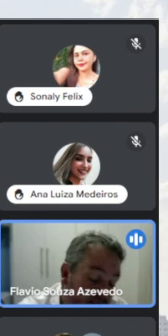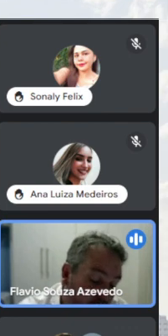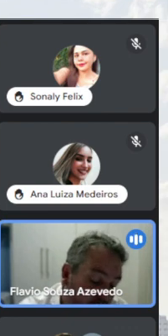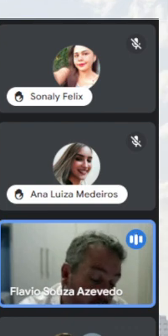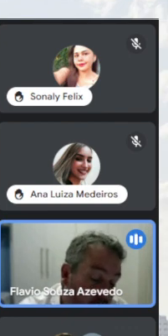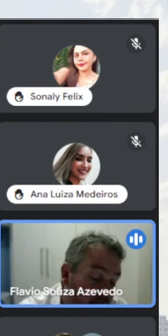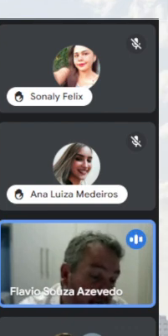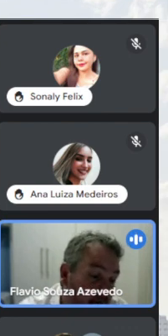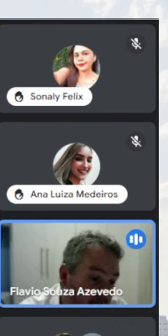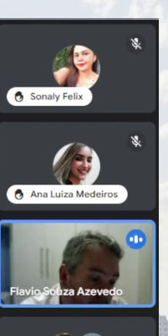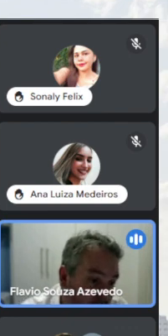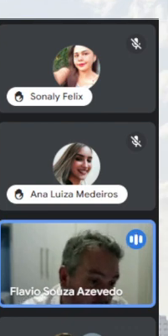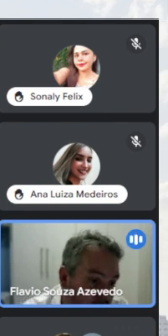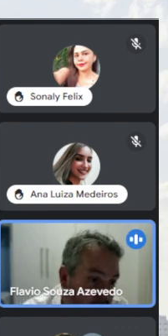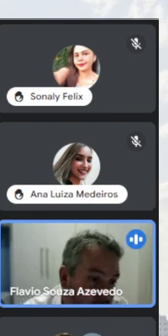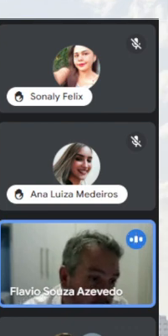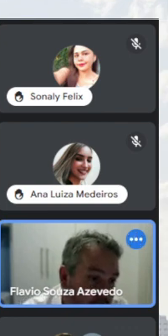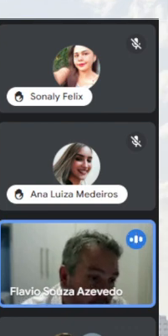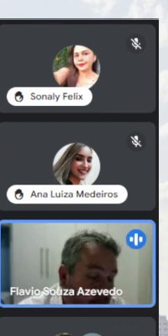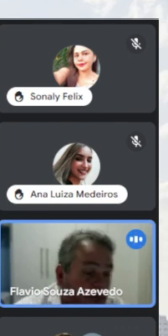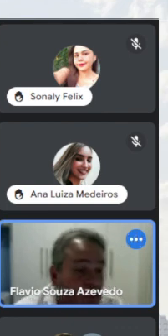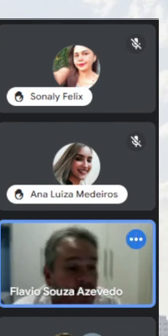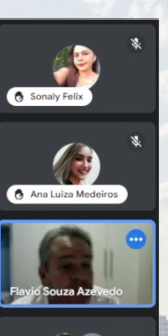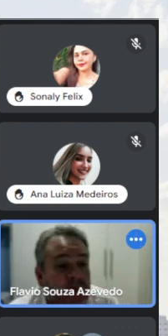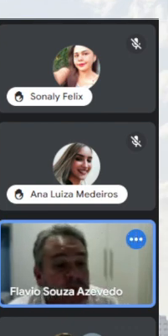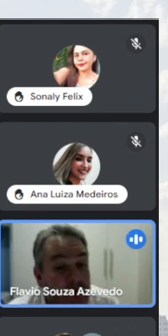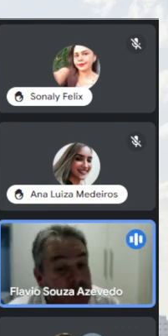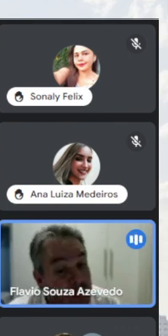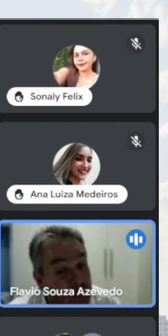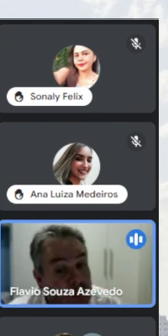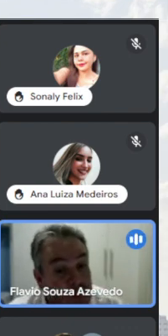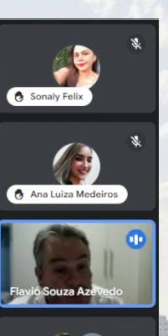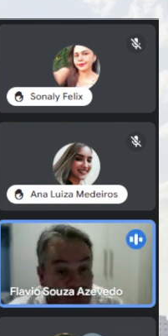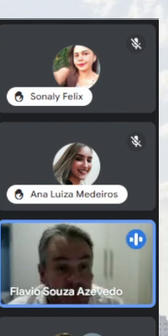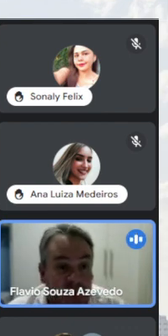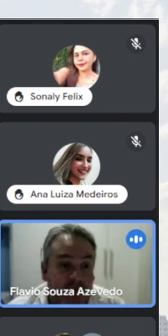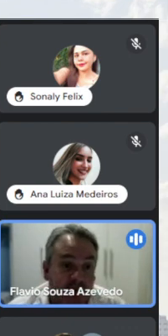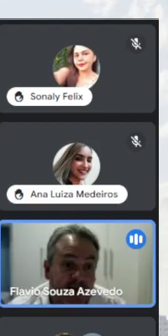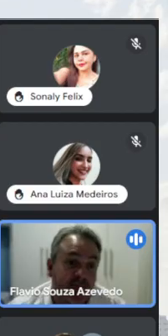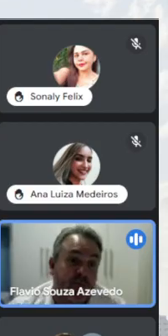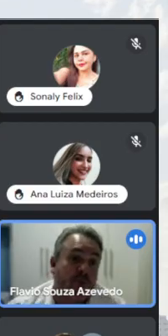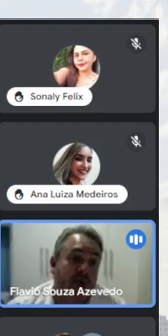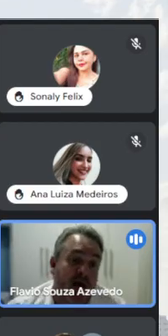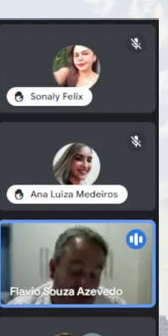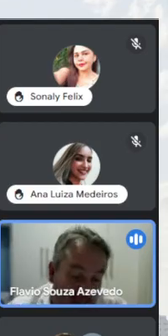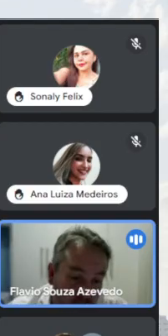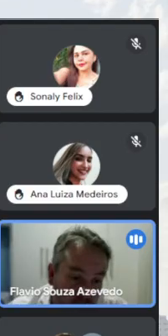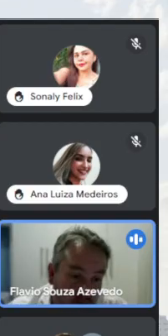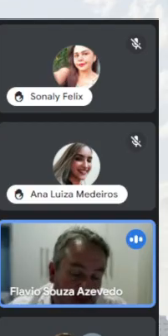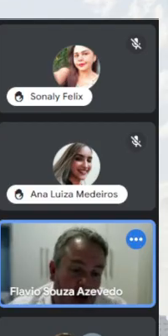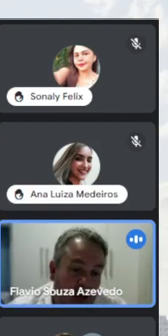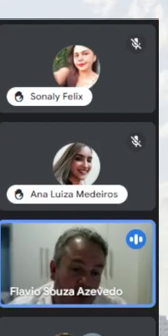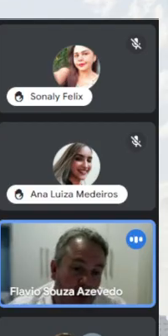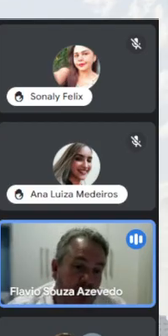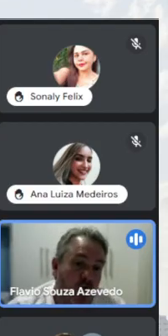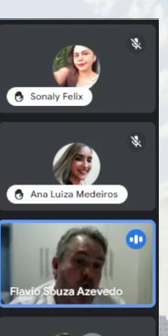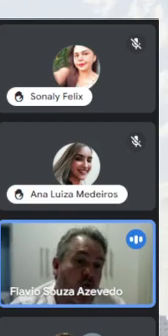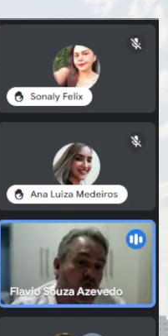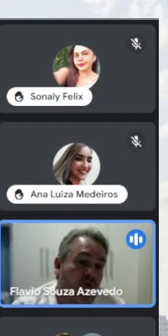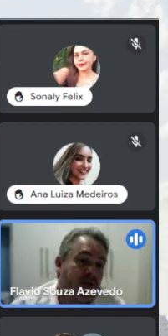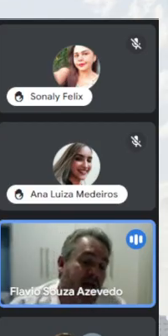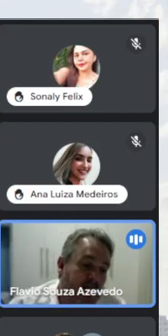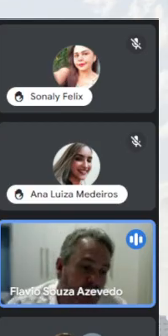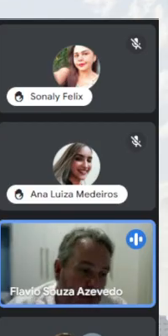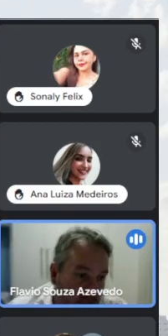é desenvolvido muito na Inglaterra também, isso aí, tá certo? Mas realmente eles, vamos dizer assim, eles popularizaram a coisa com